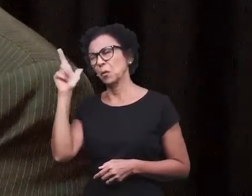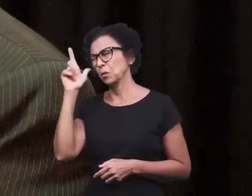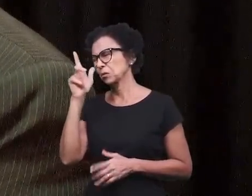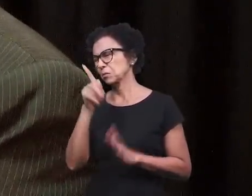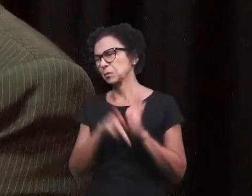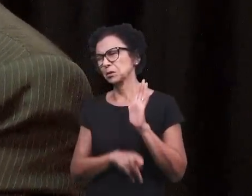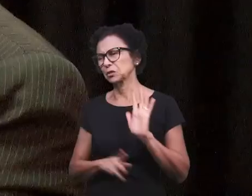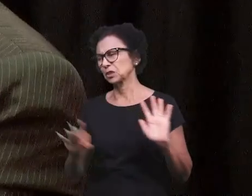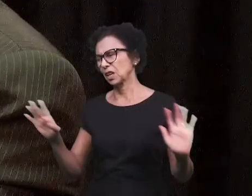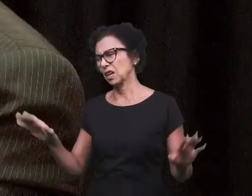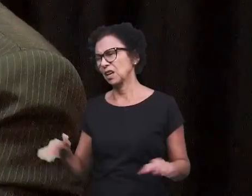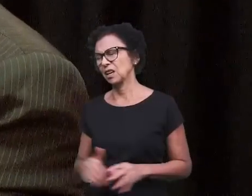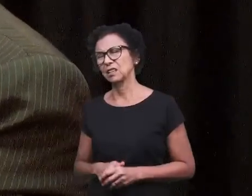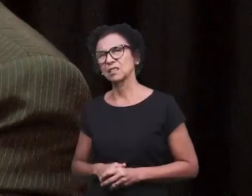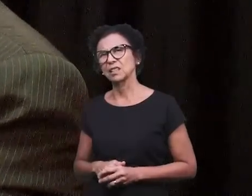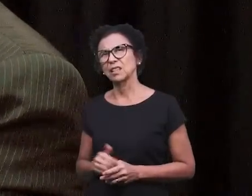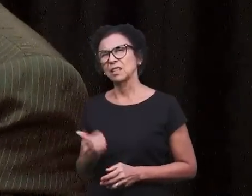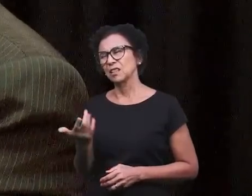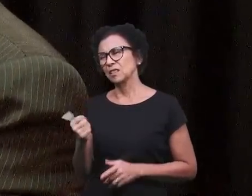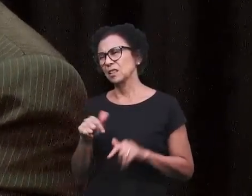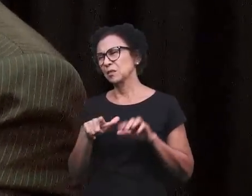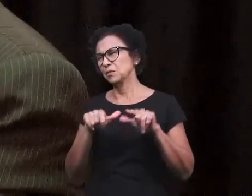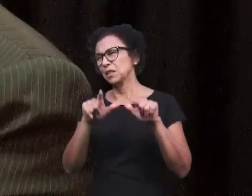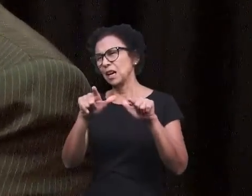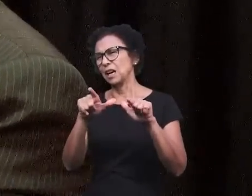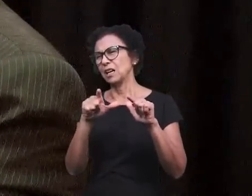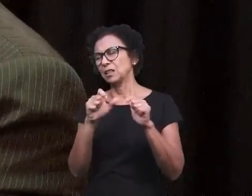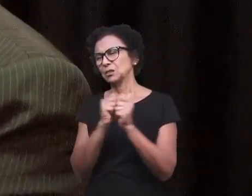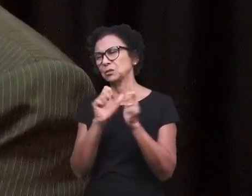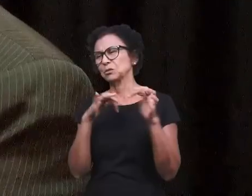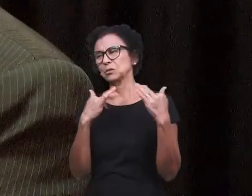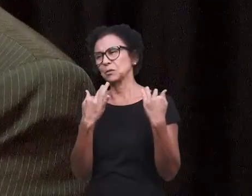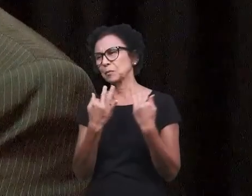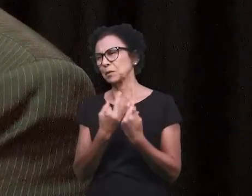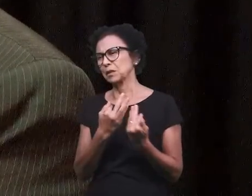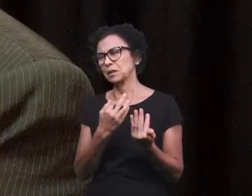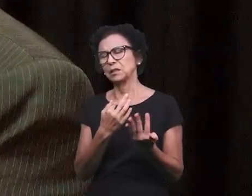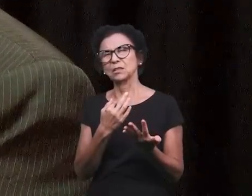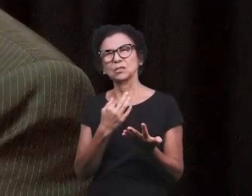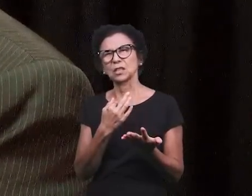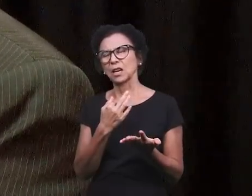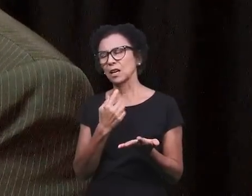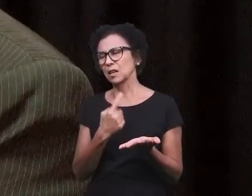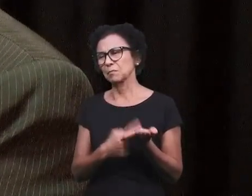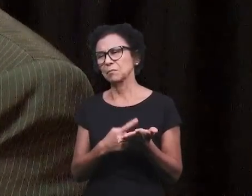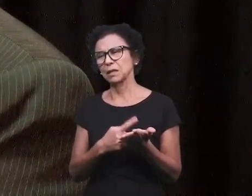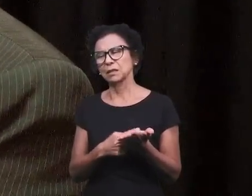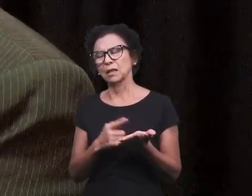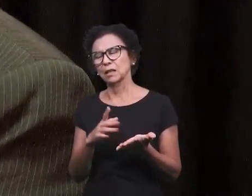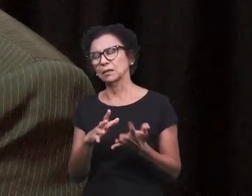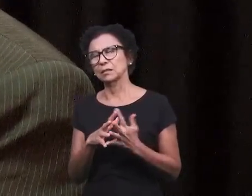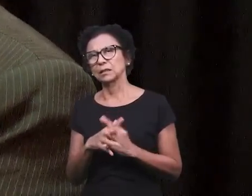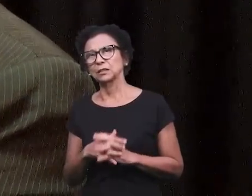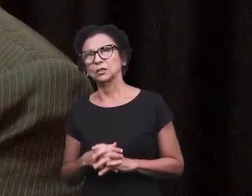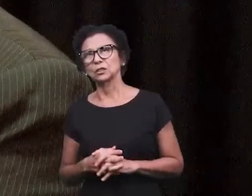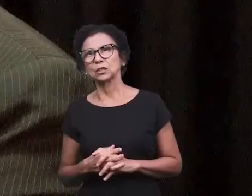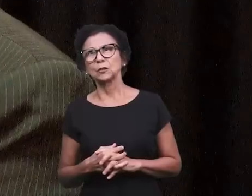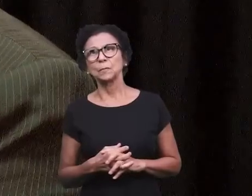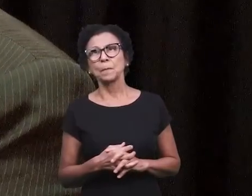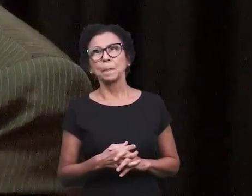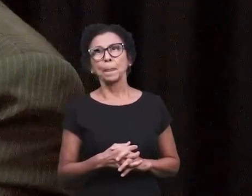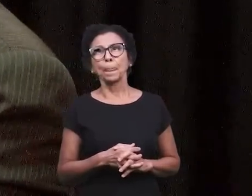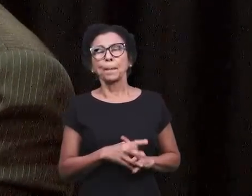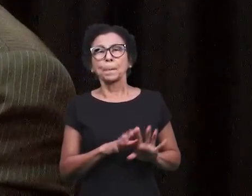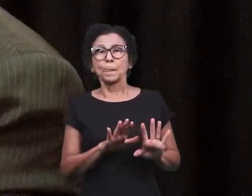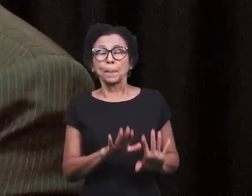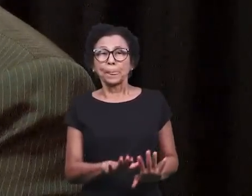planos, e um deles era uma viagem que já estava marcada, era uma viagem com a família, com a esposa, e ele estava deixando aquela